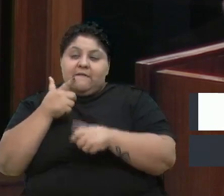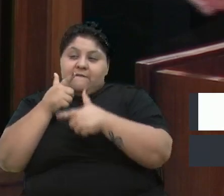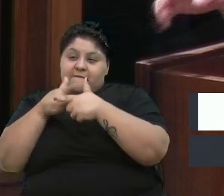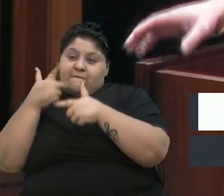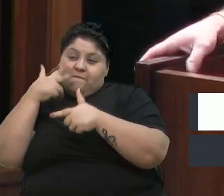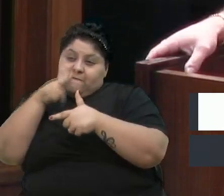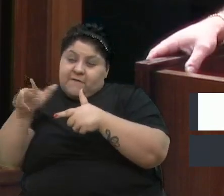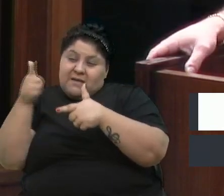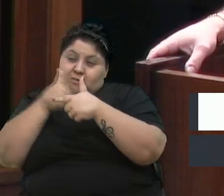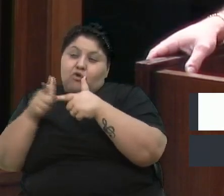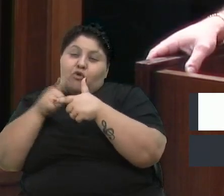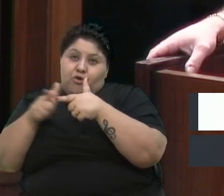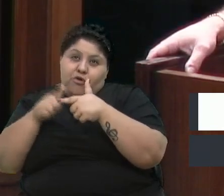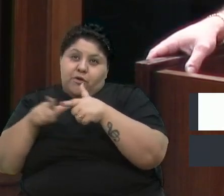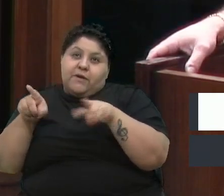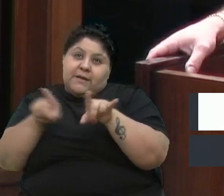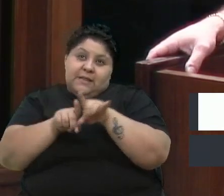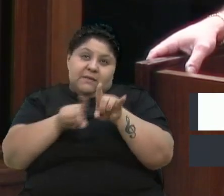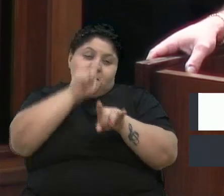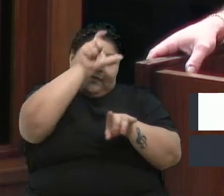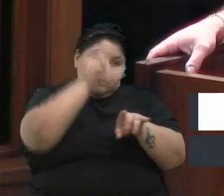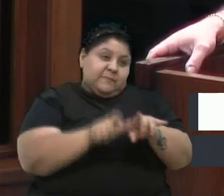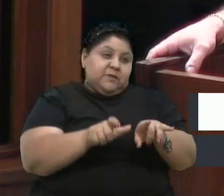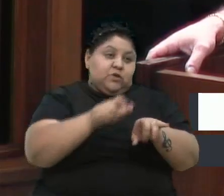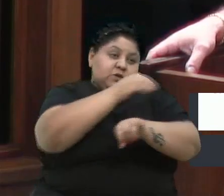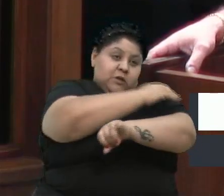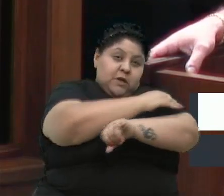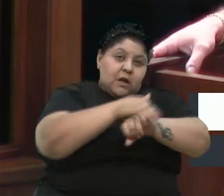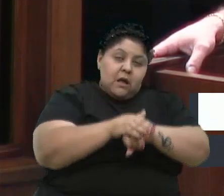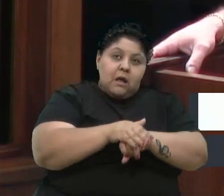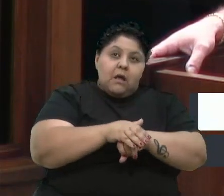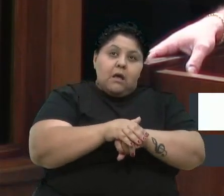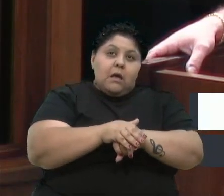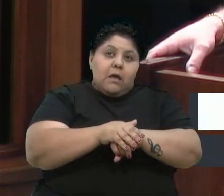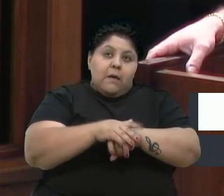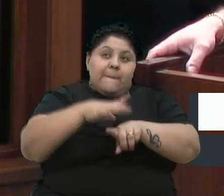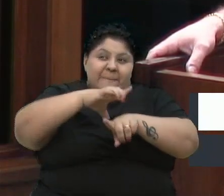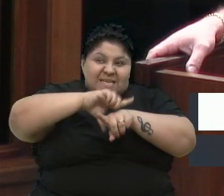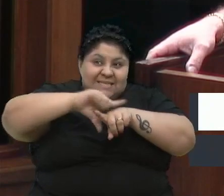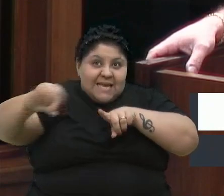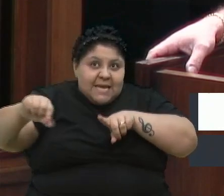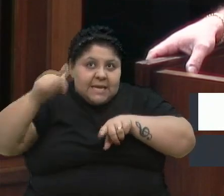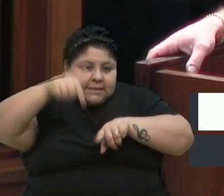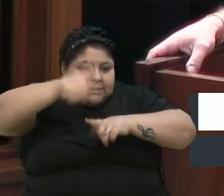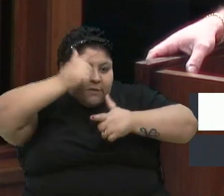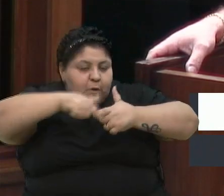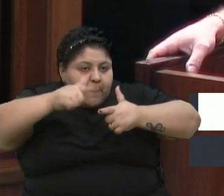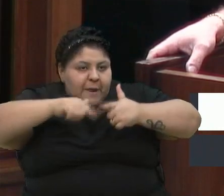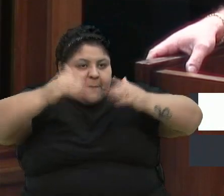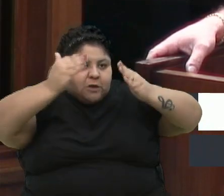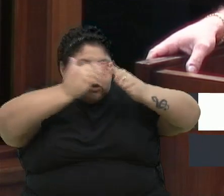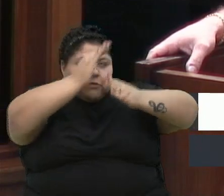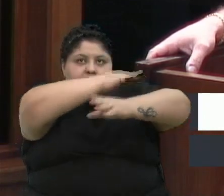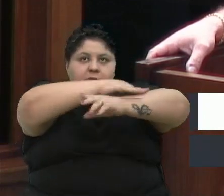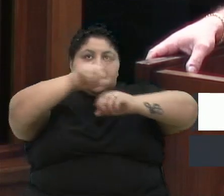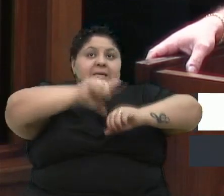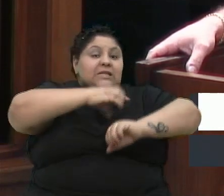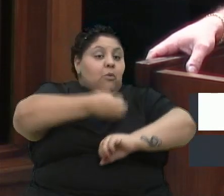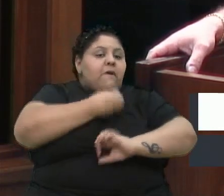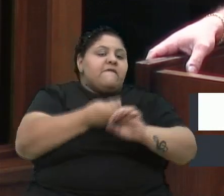os moradores em situação de rua, para saírem dessa situação e terem uma vida